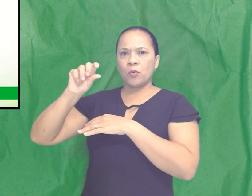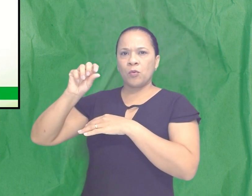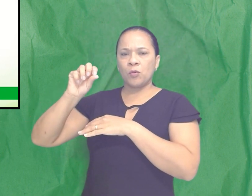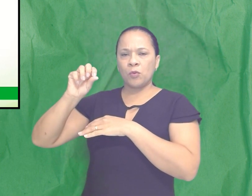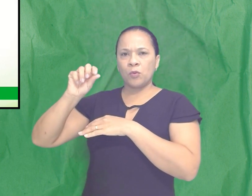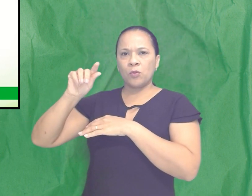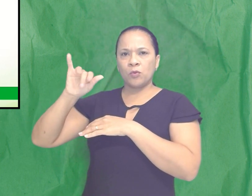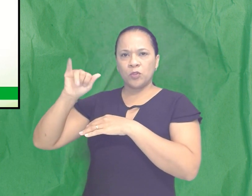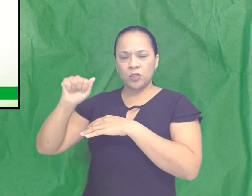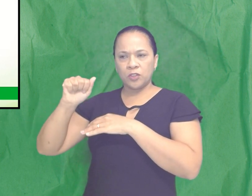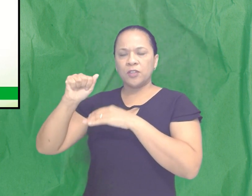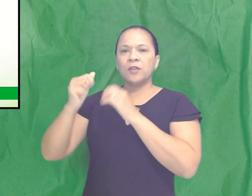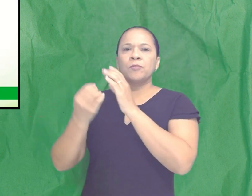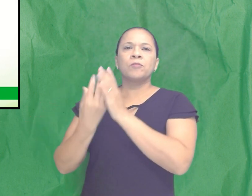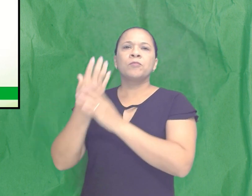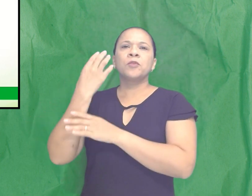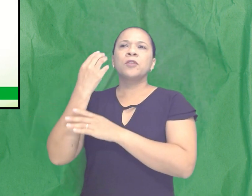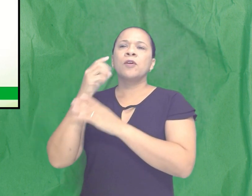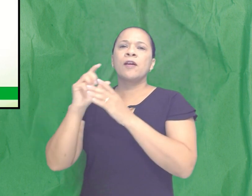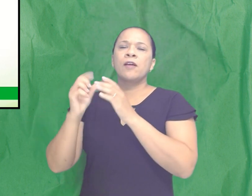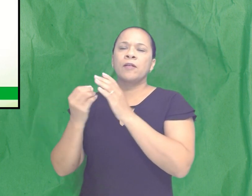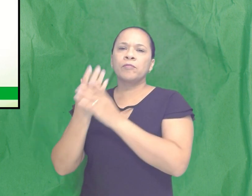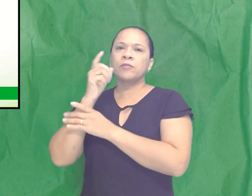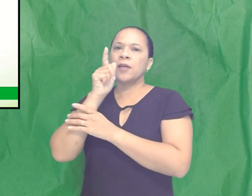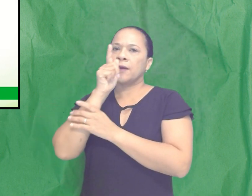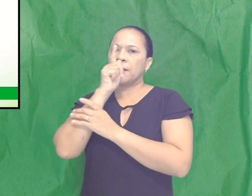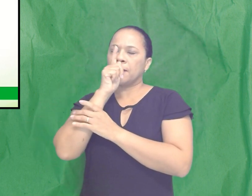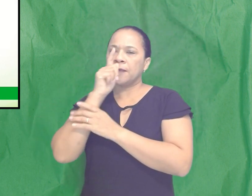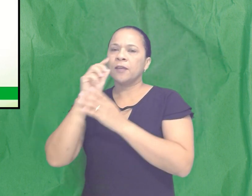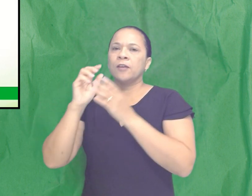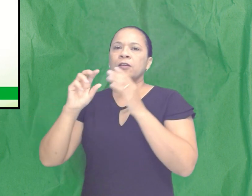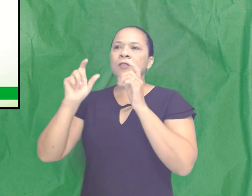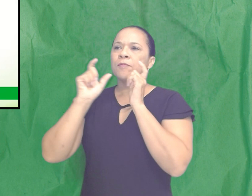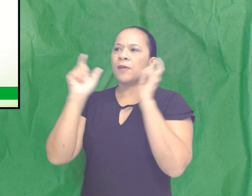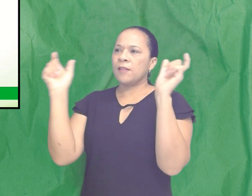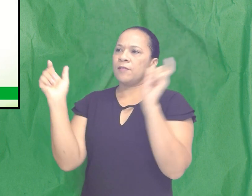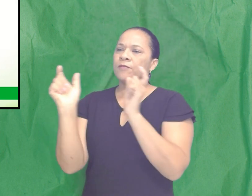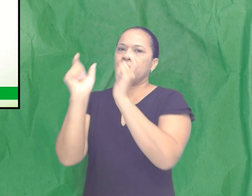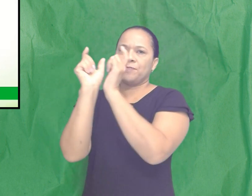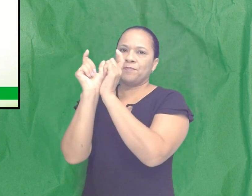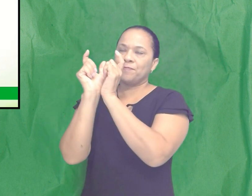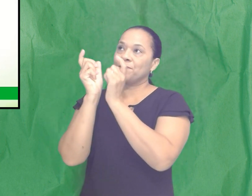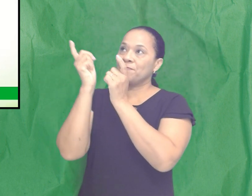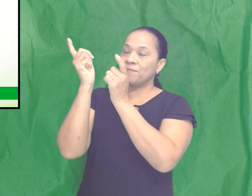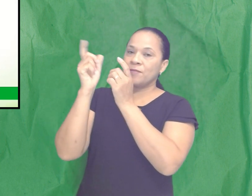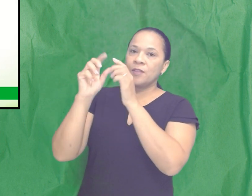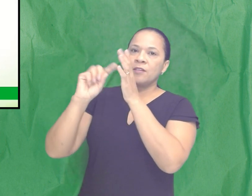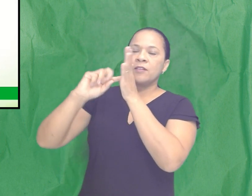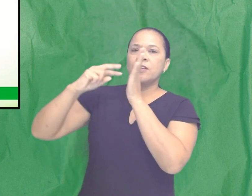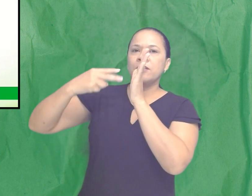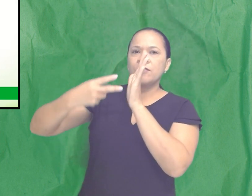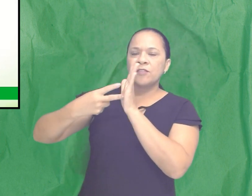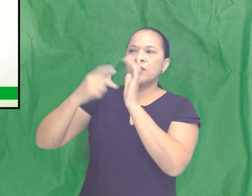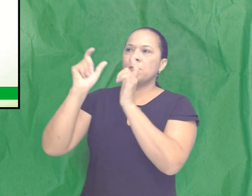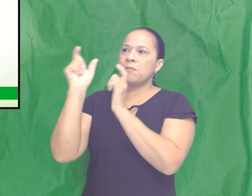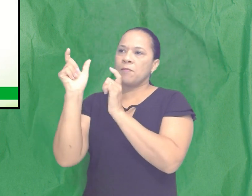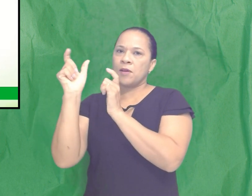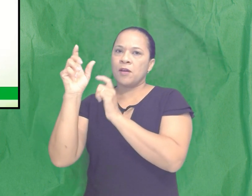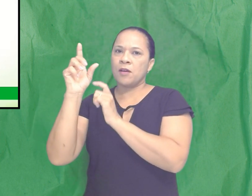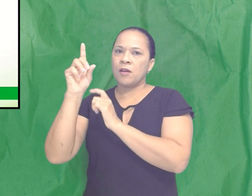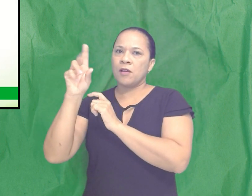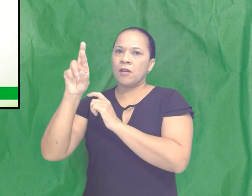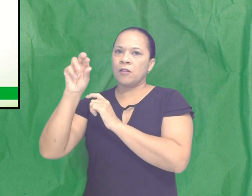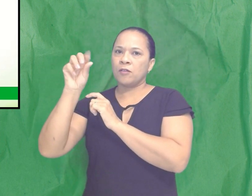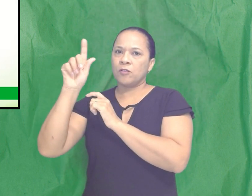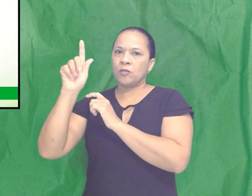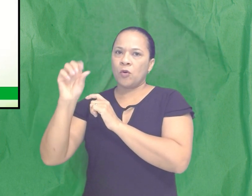grega, que vem do fármacos, que significa droga, e logos, que significa estudo. É,